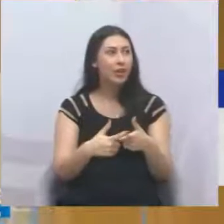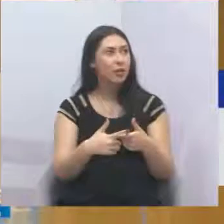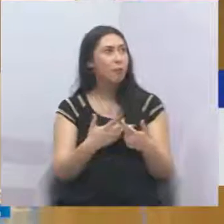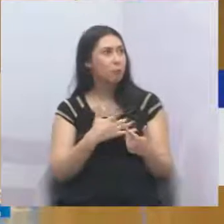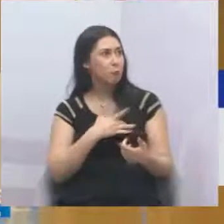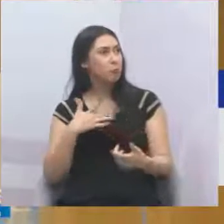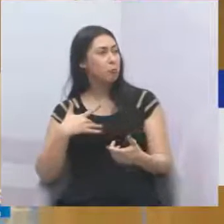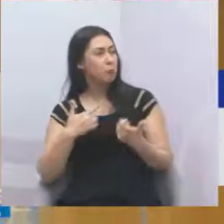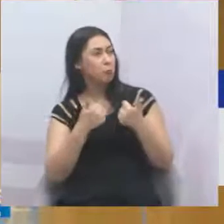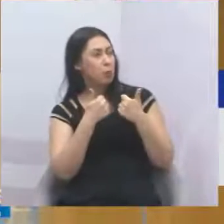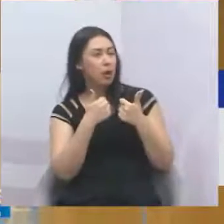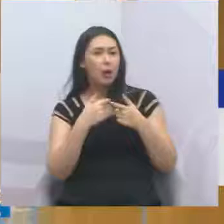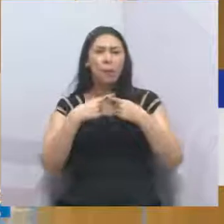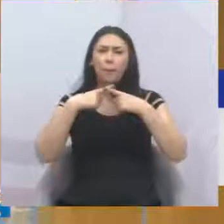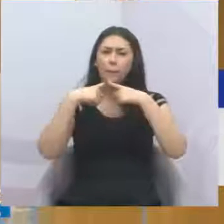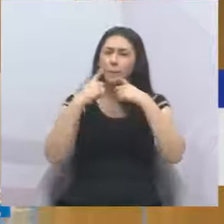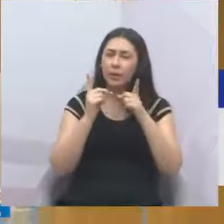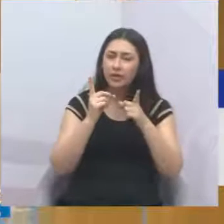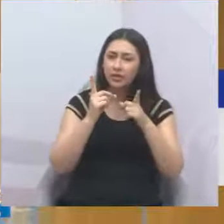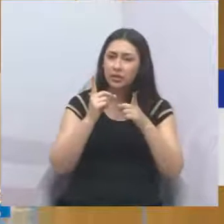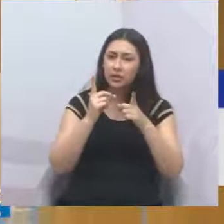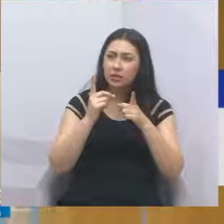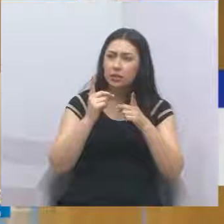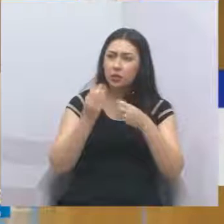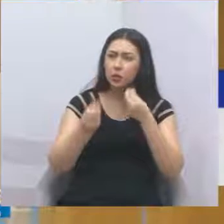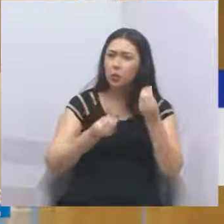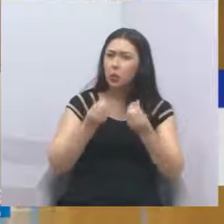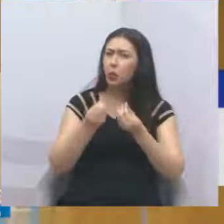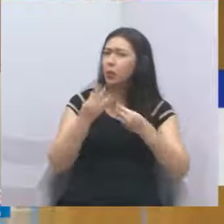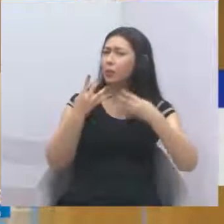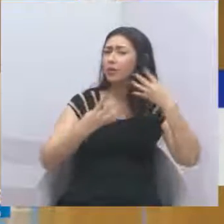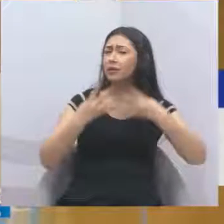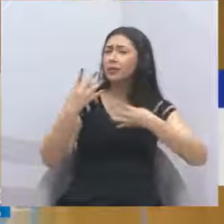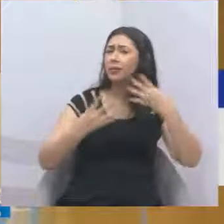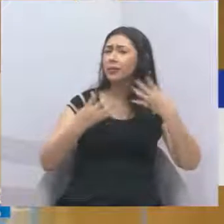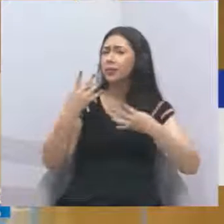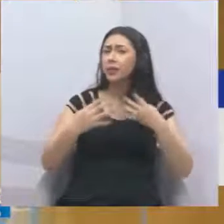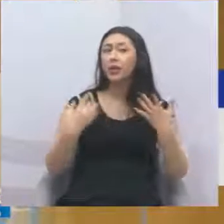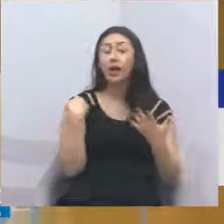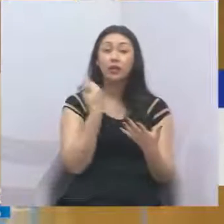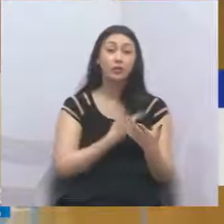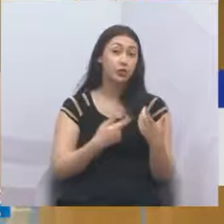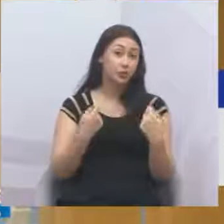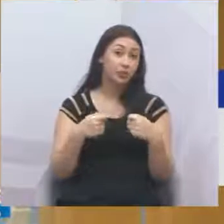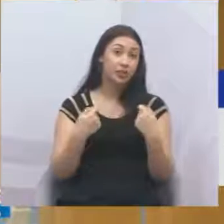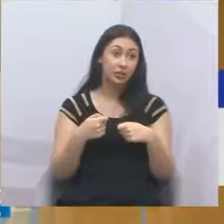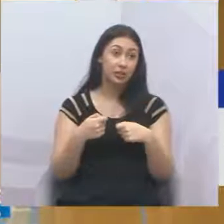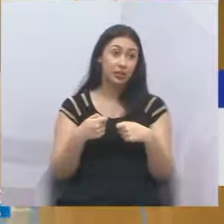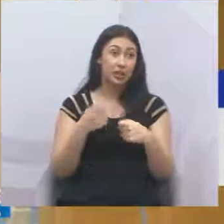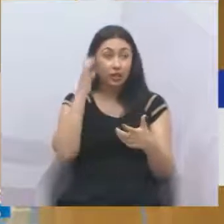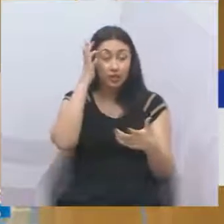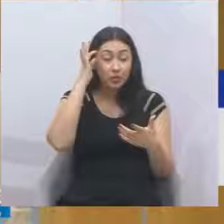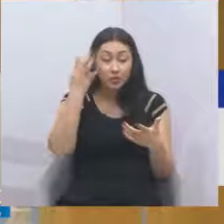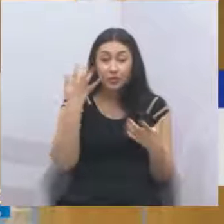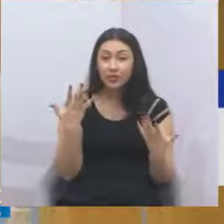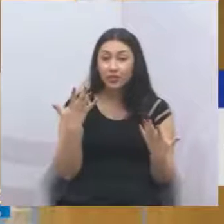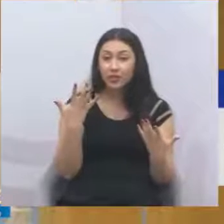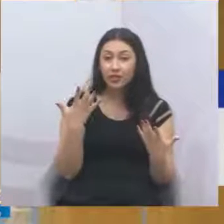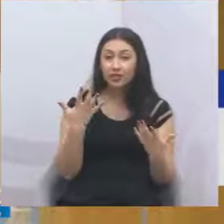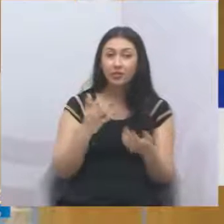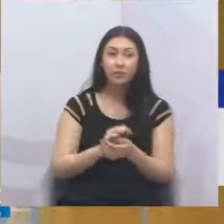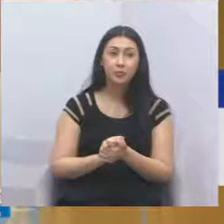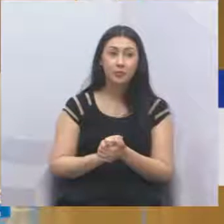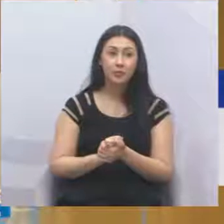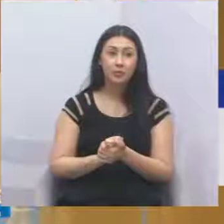saudável. Mas qual é o impacto que aquilo está ocasionando para a população? Nós temos mecanismos para solucionar isso, que é